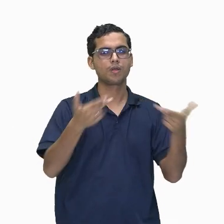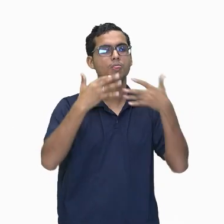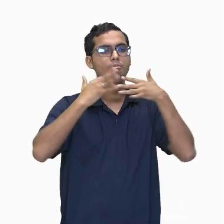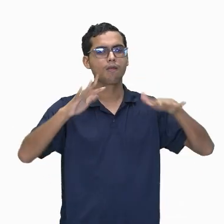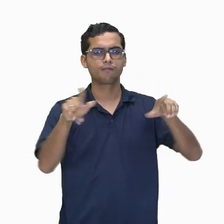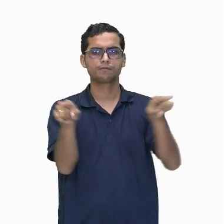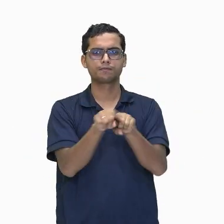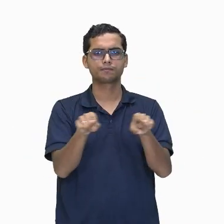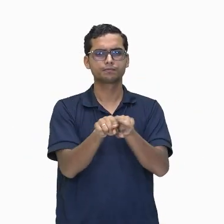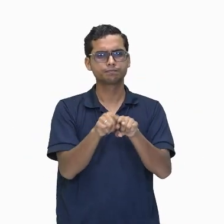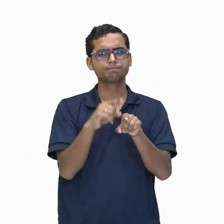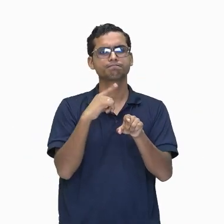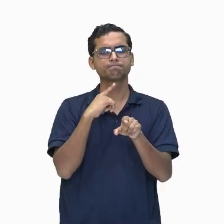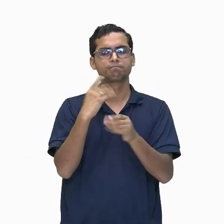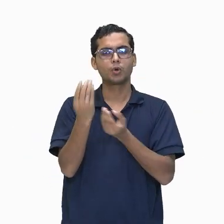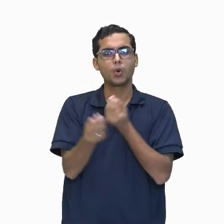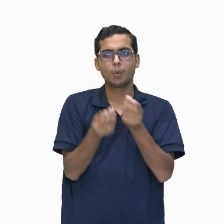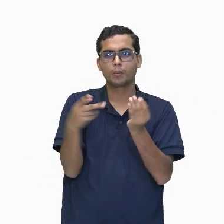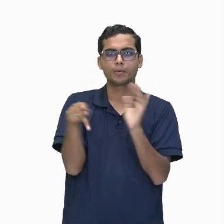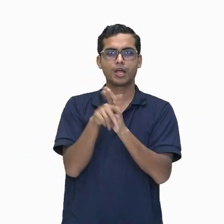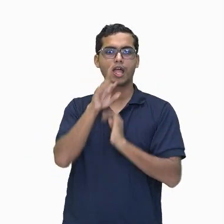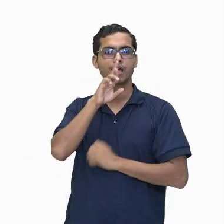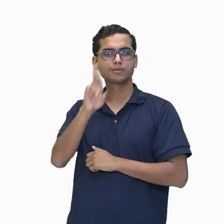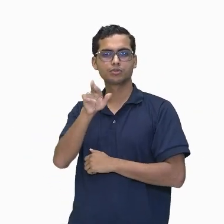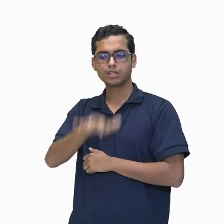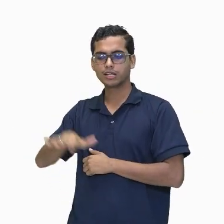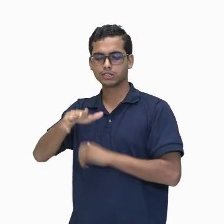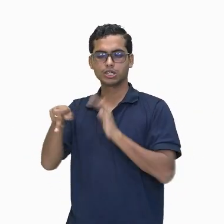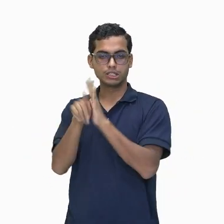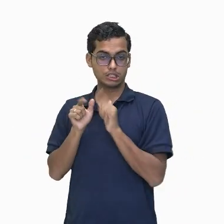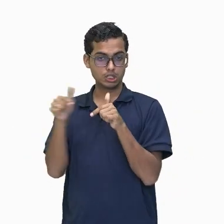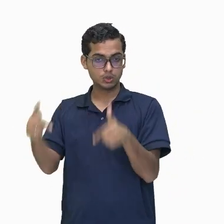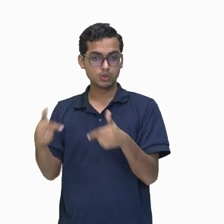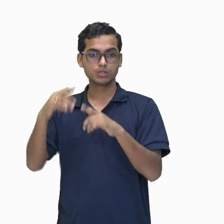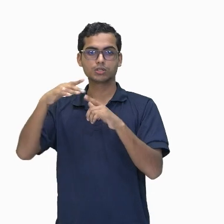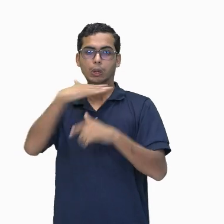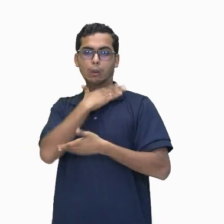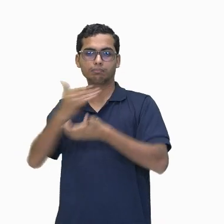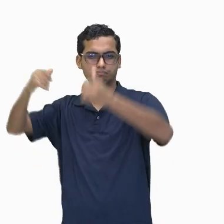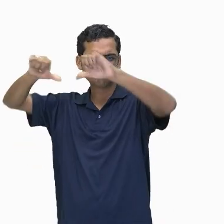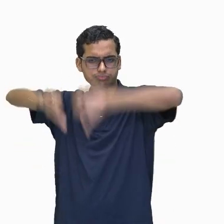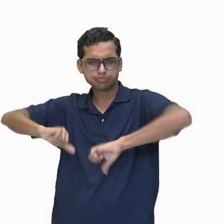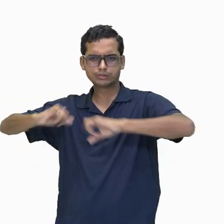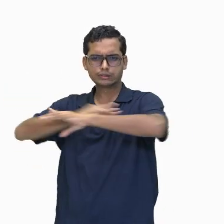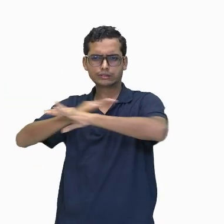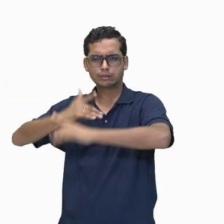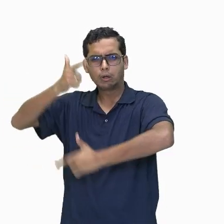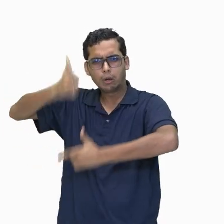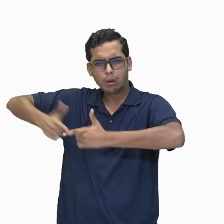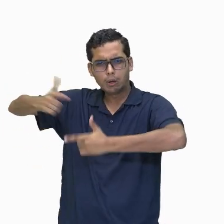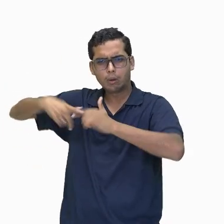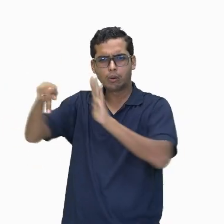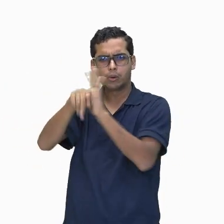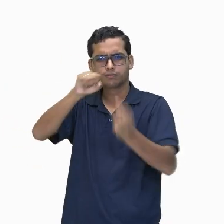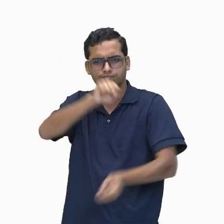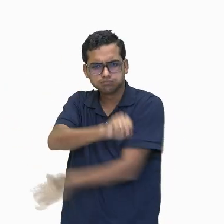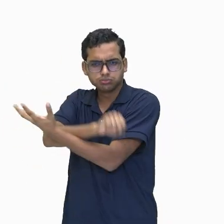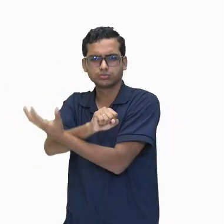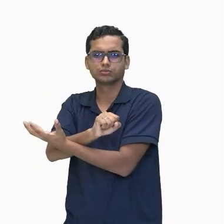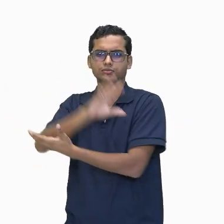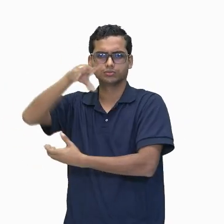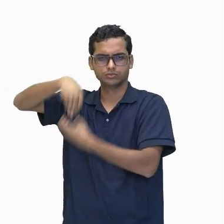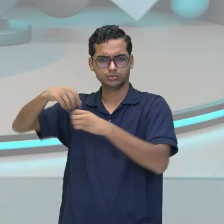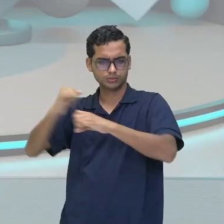e sociais. Já nesse período havia aquelas crises sociais, problemas de corrupção dentro das cidades,